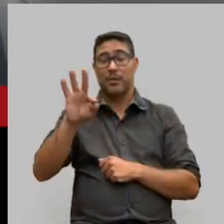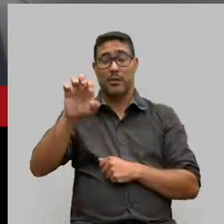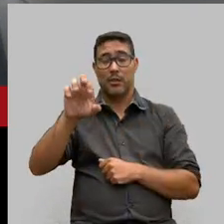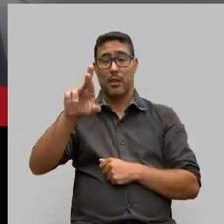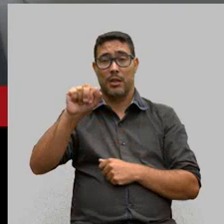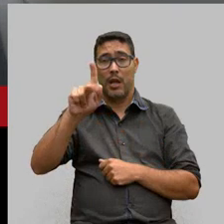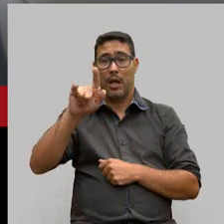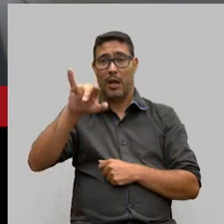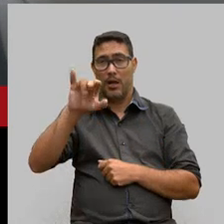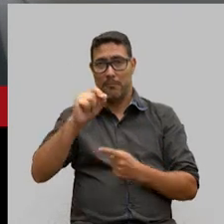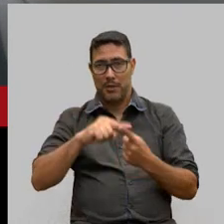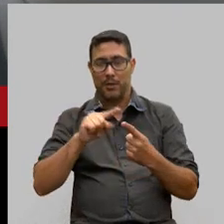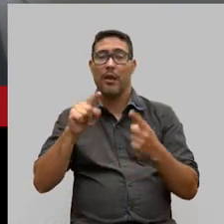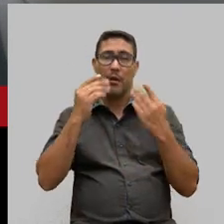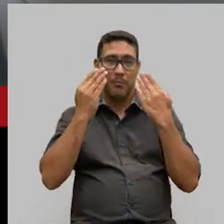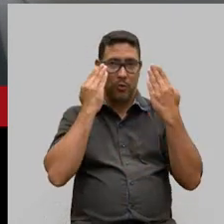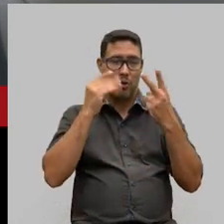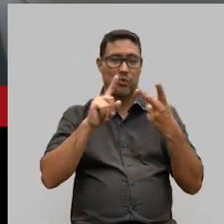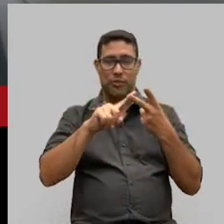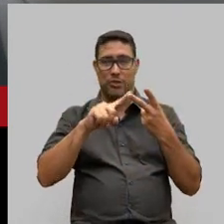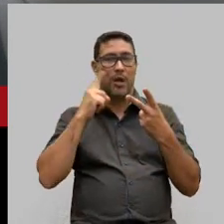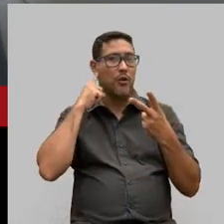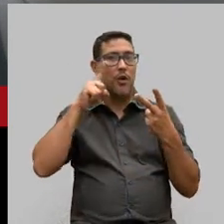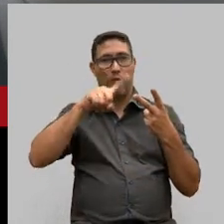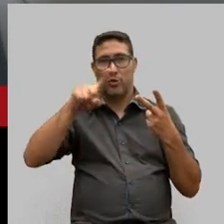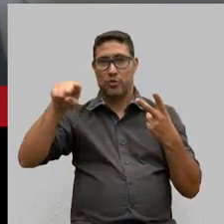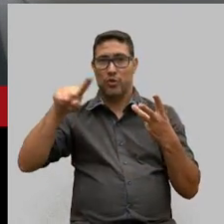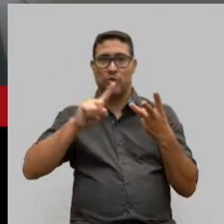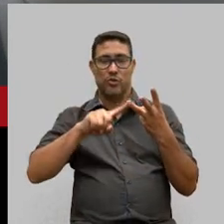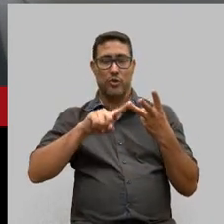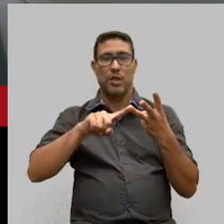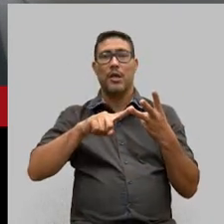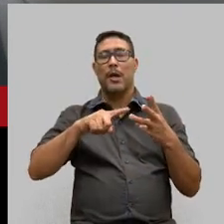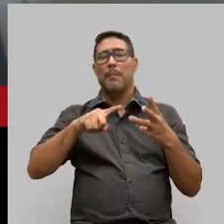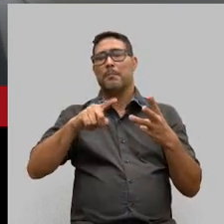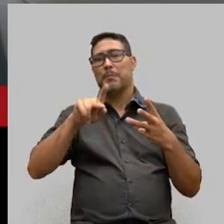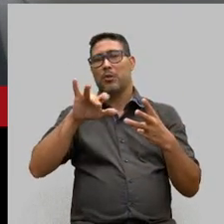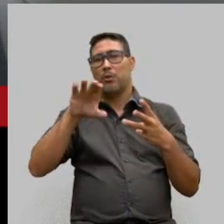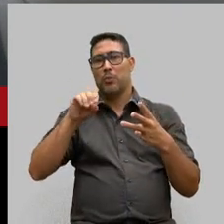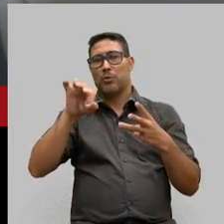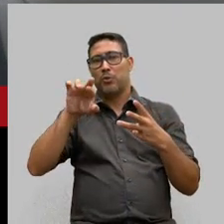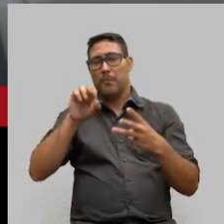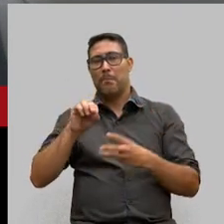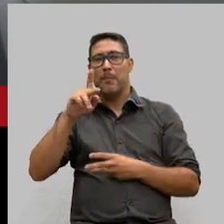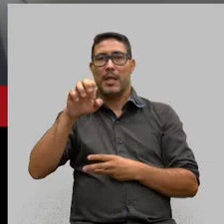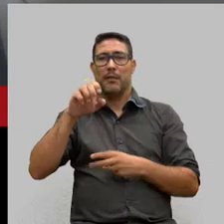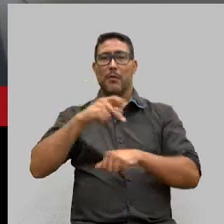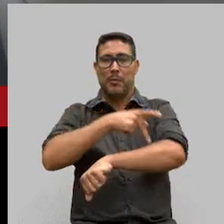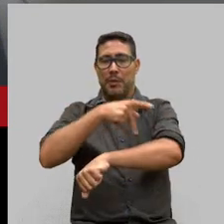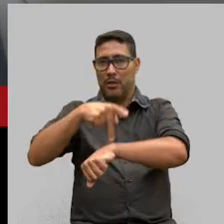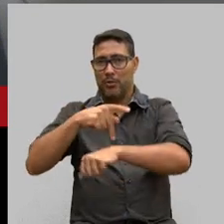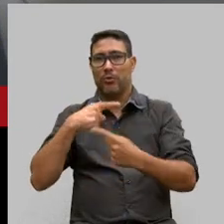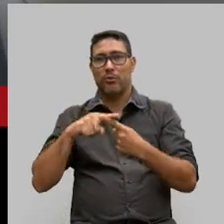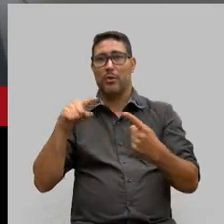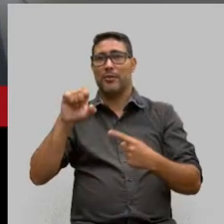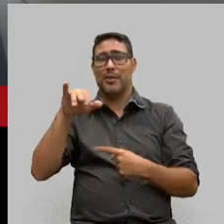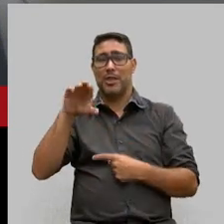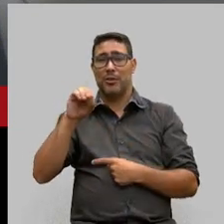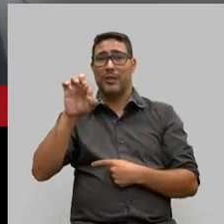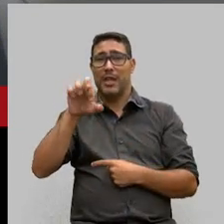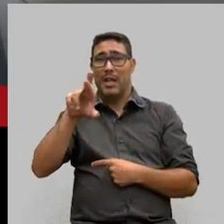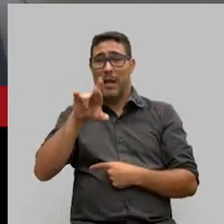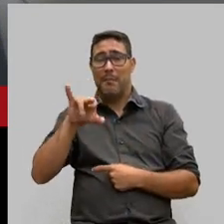terapia de Psicologia fonodiologia psicomotricidade de psicopedagogia cinoterapia